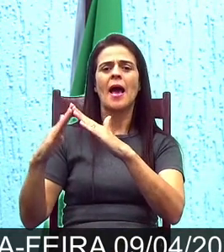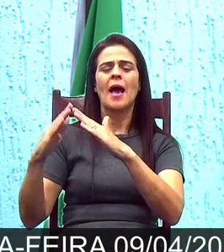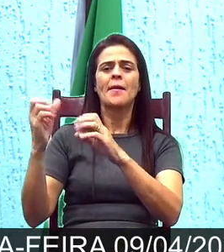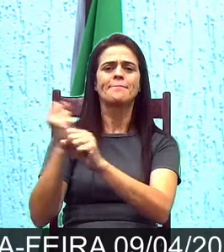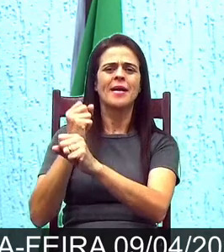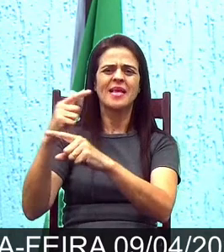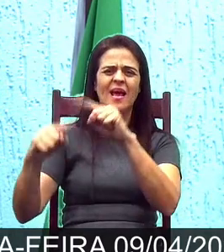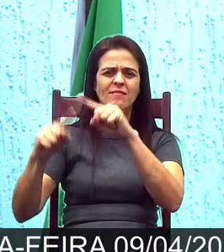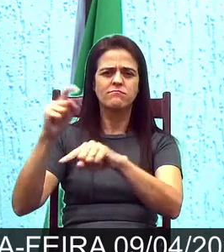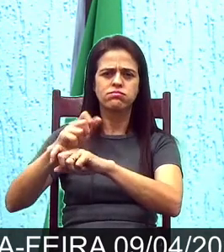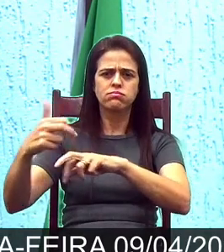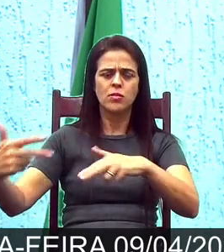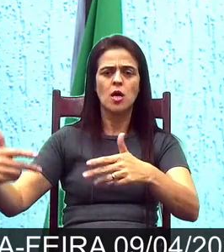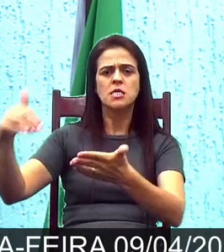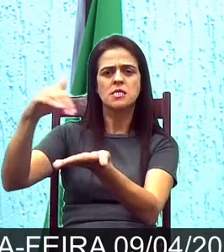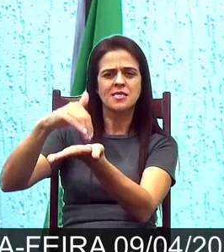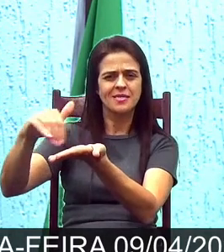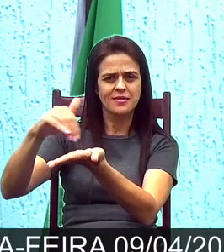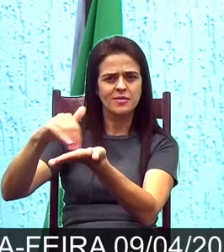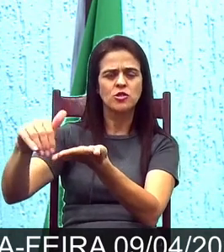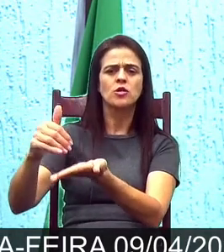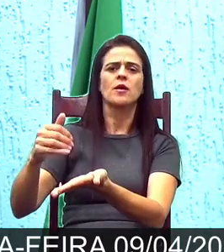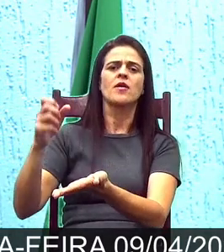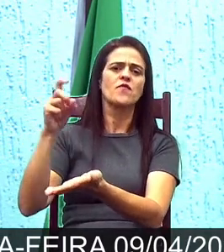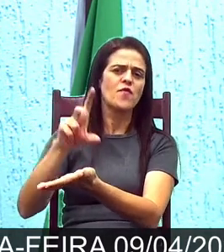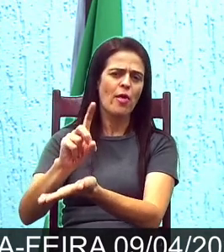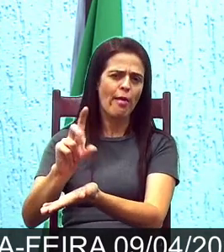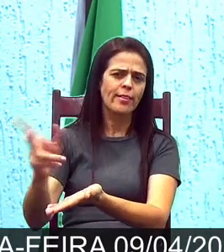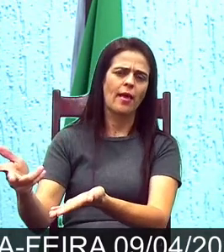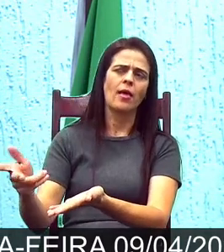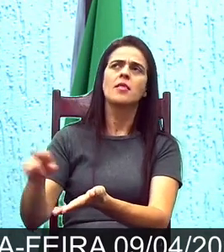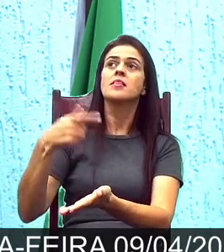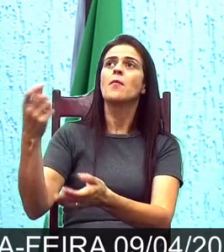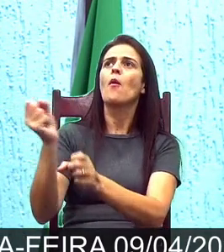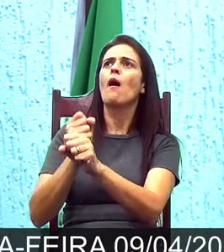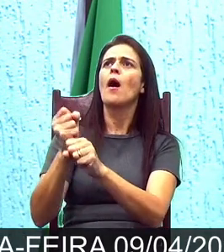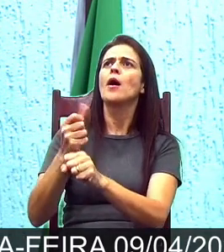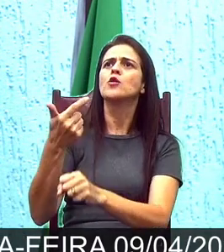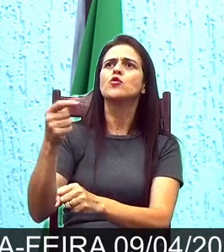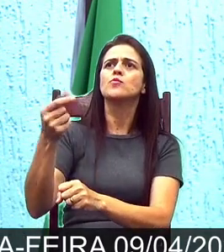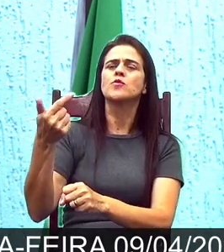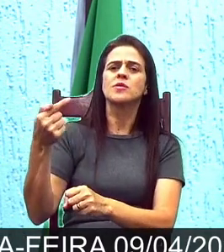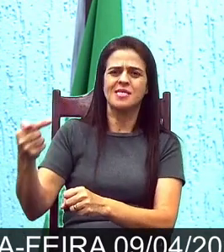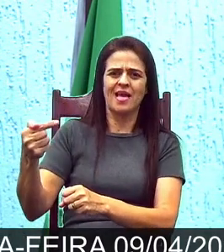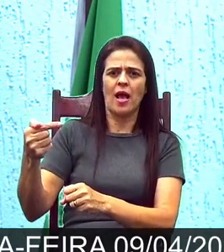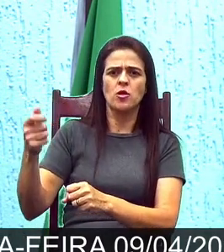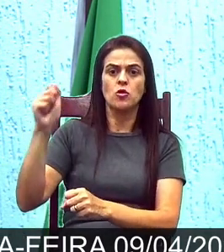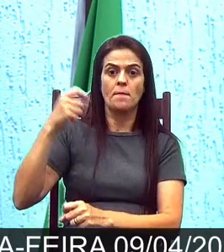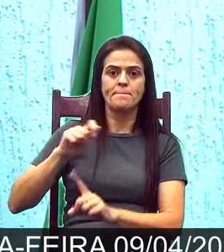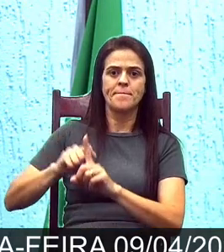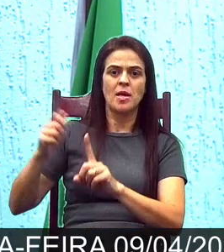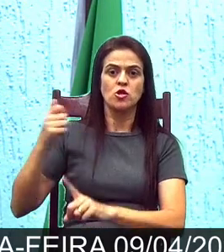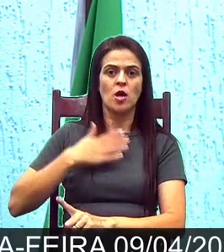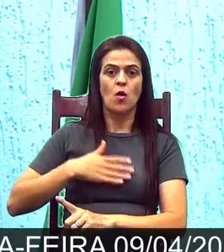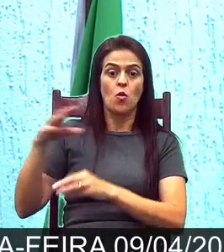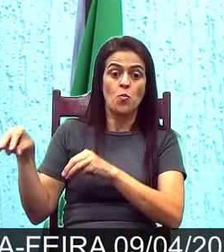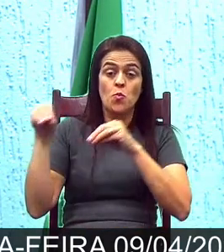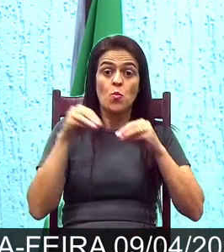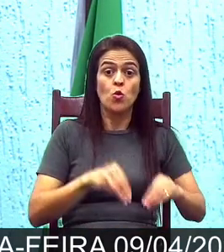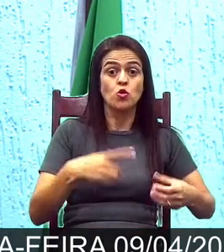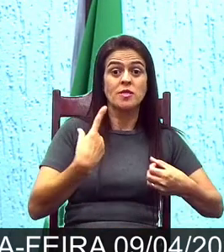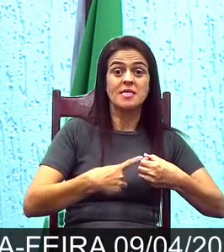a função de atendente. Em agosto de 2007, mudaram-se para Catalão. Ao chegar na cidade, foi contratada para